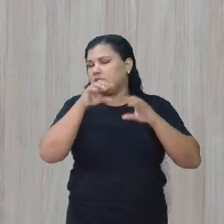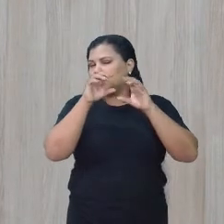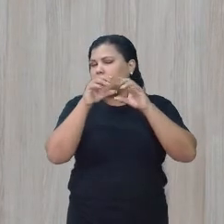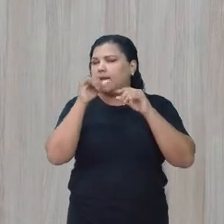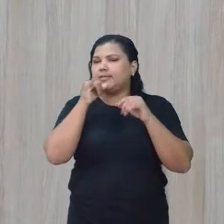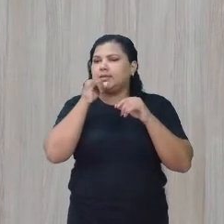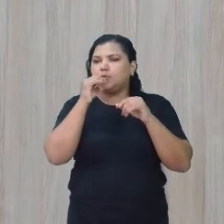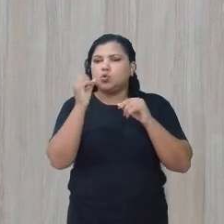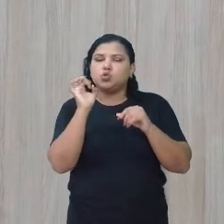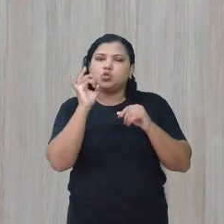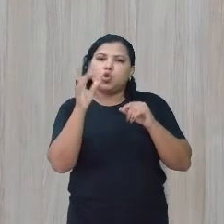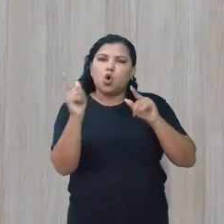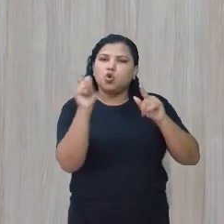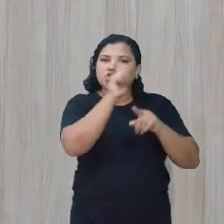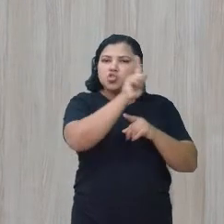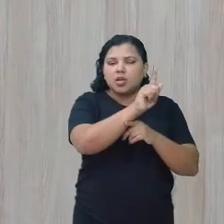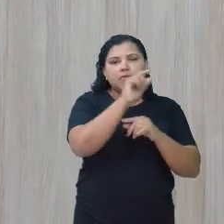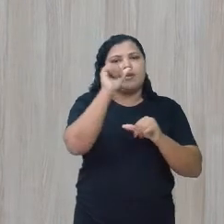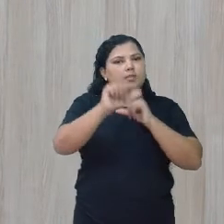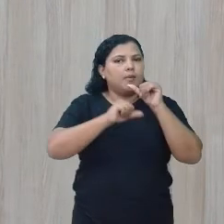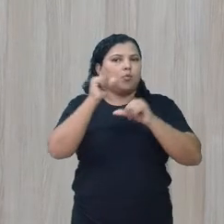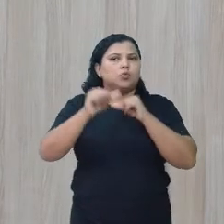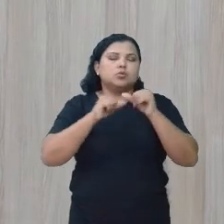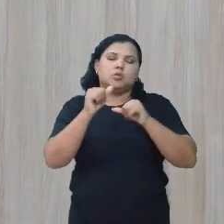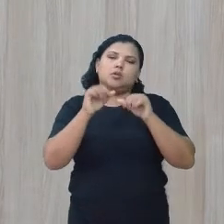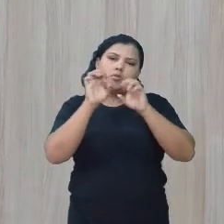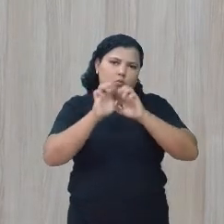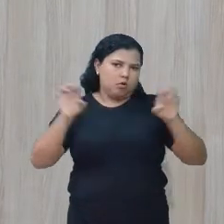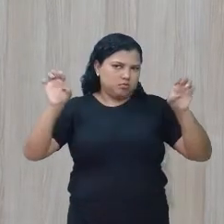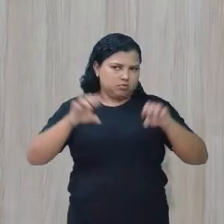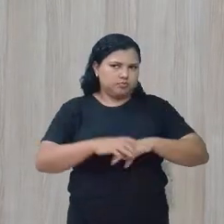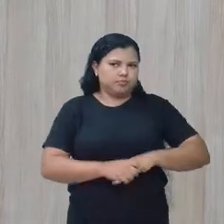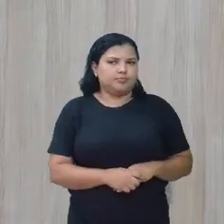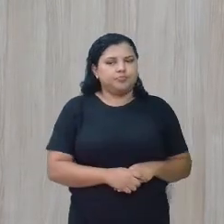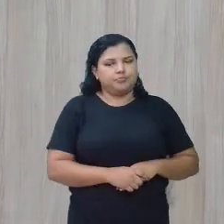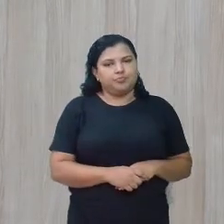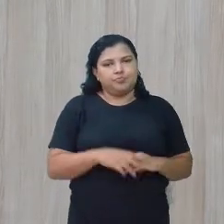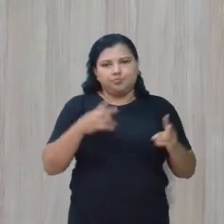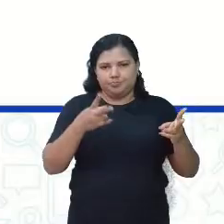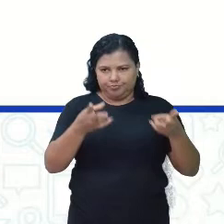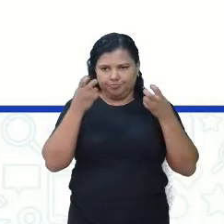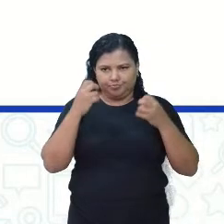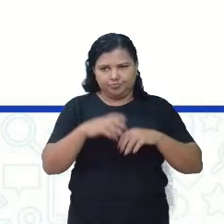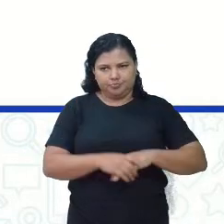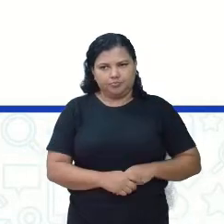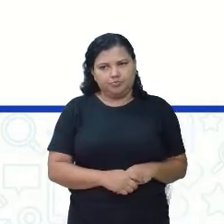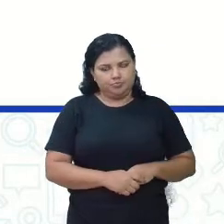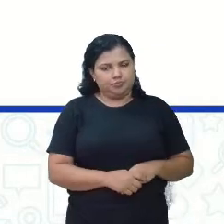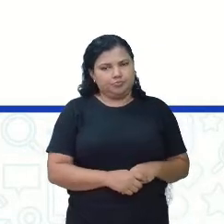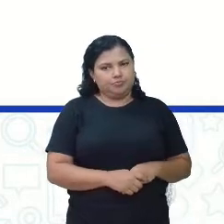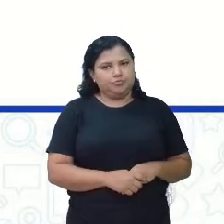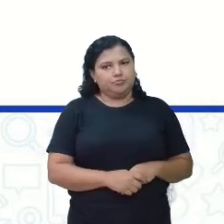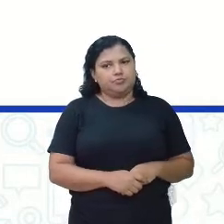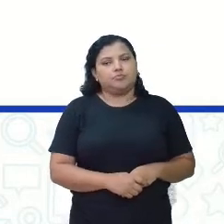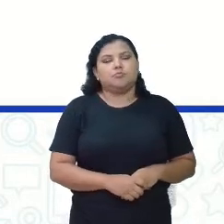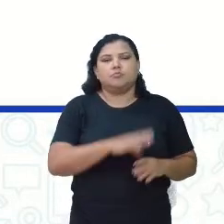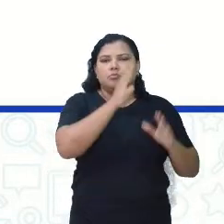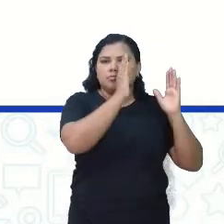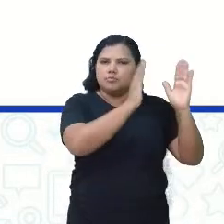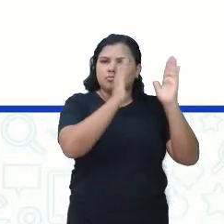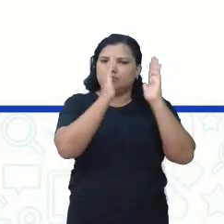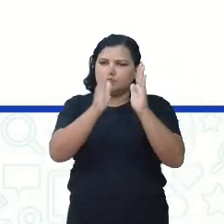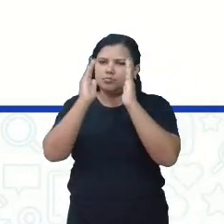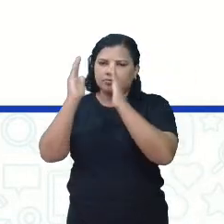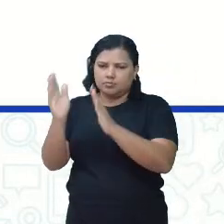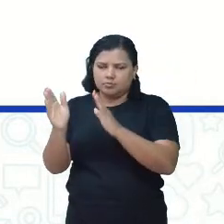o G, você vai estar alterando no valor da equação, tá bom? Então, vamos ver aí como é que ficaria, ó. Vou multiplicar cada termozinho